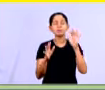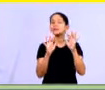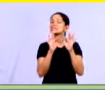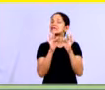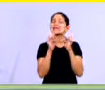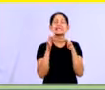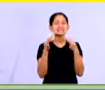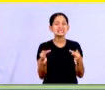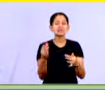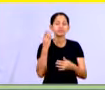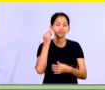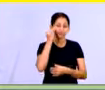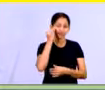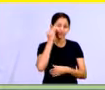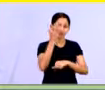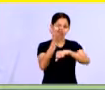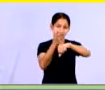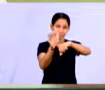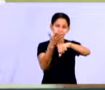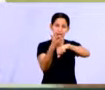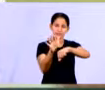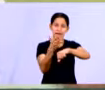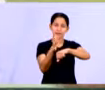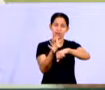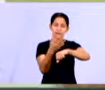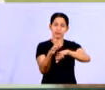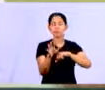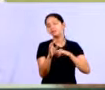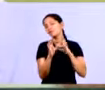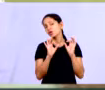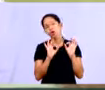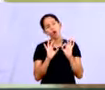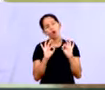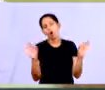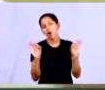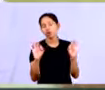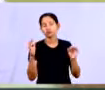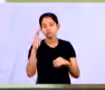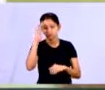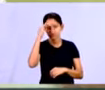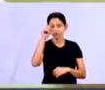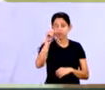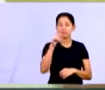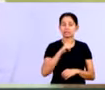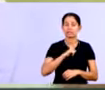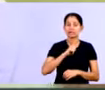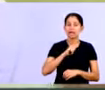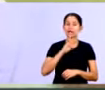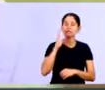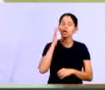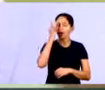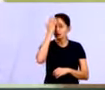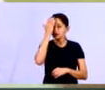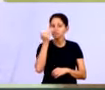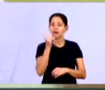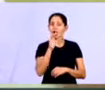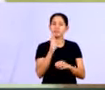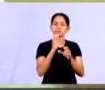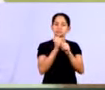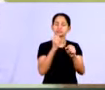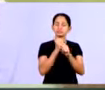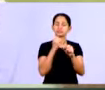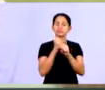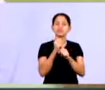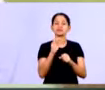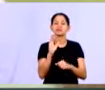simples, gente. Vocês vão ver aqui agora. Se a gente tiver pronta aquela tabela do fluxo de caixa acumulado, é bem simples calcular o payback. Só